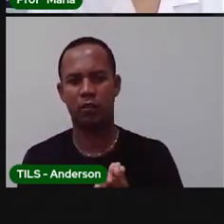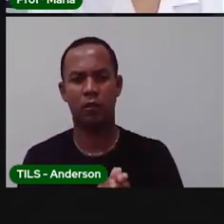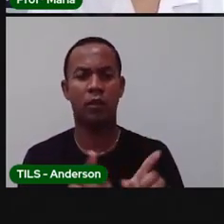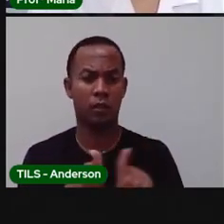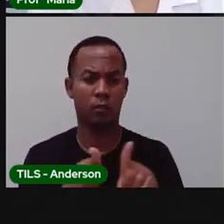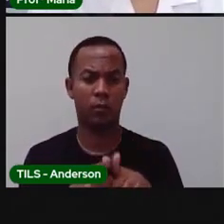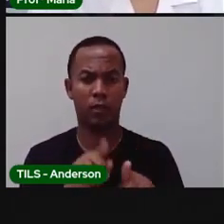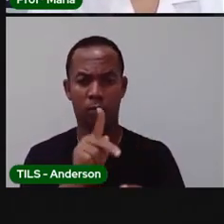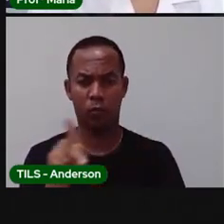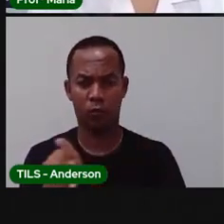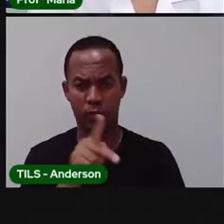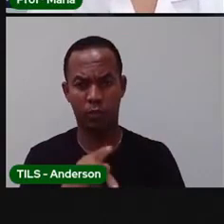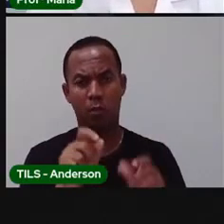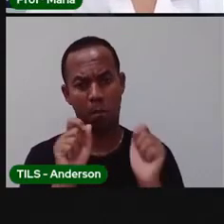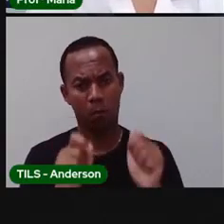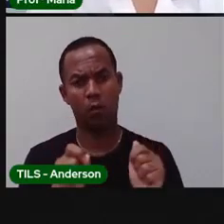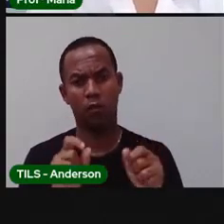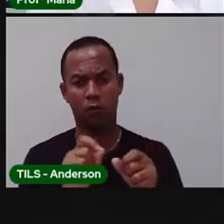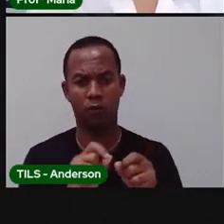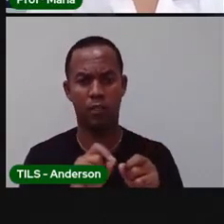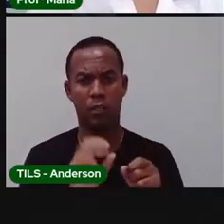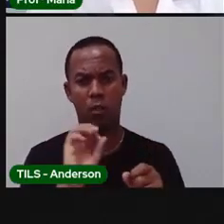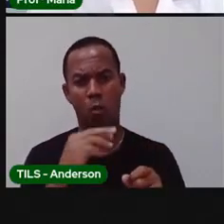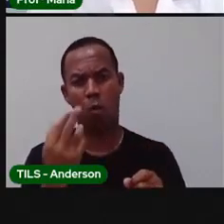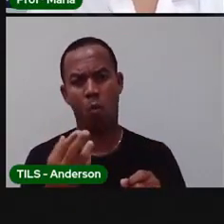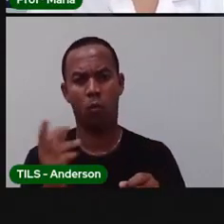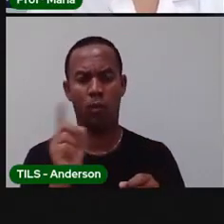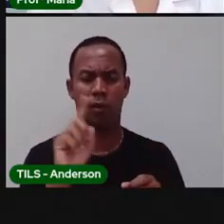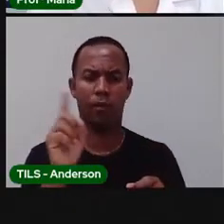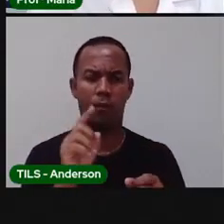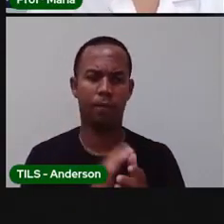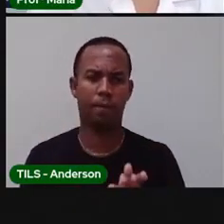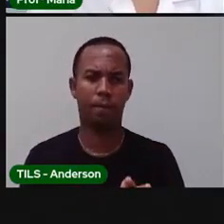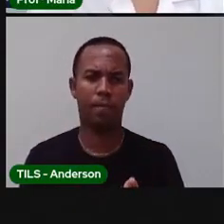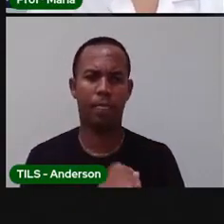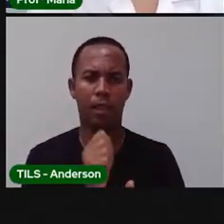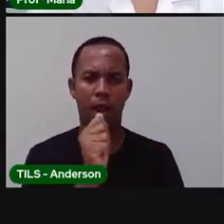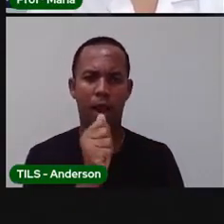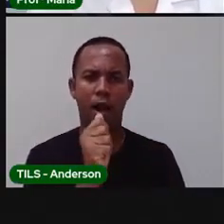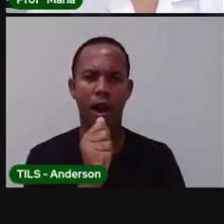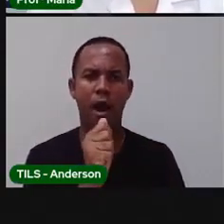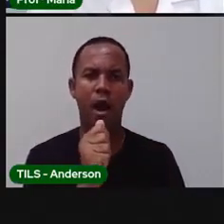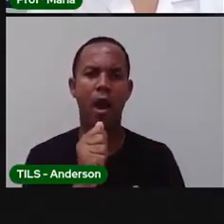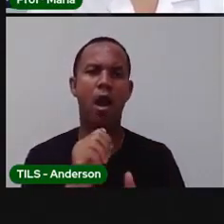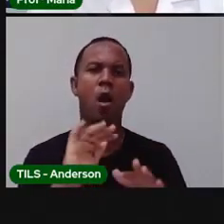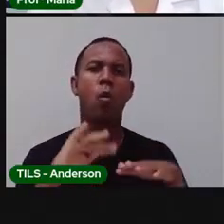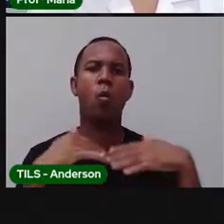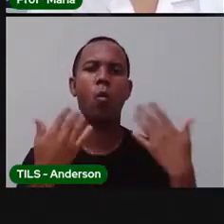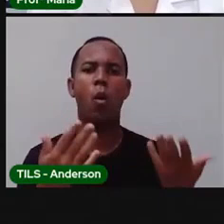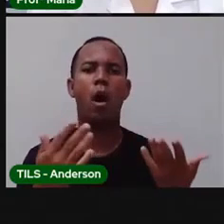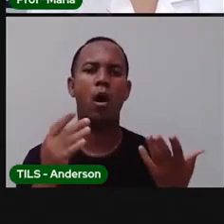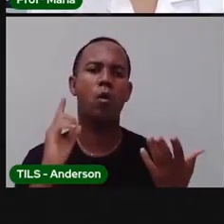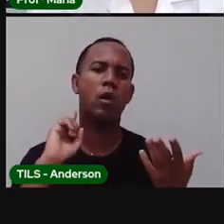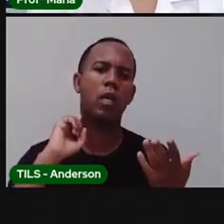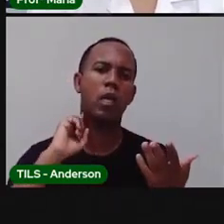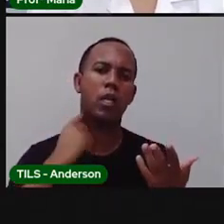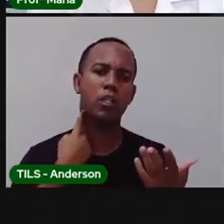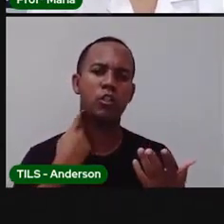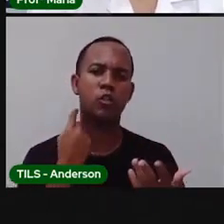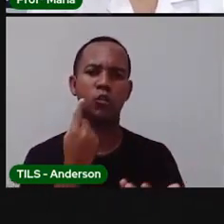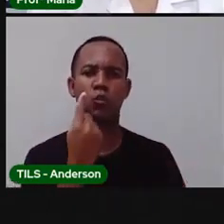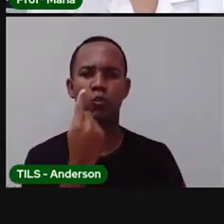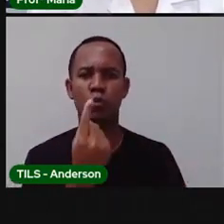pode utilizar ou não. Letra A. Quais tipos de lixo correspondem a